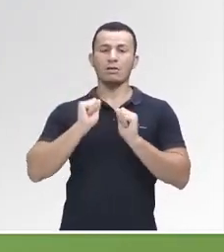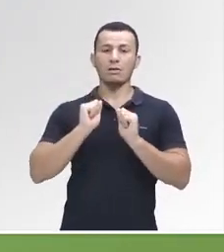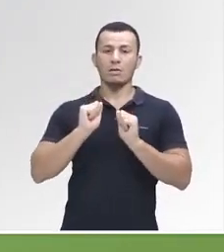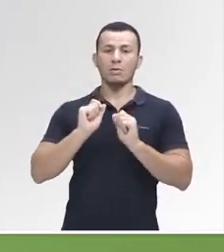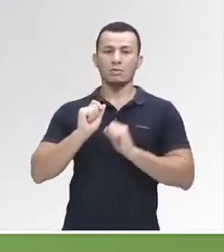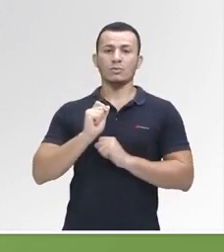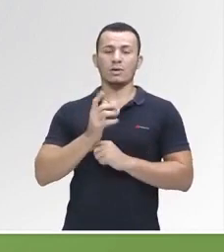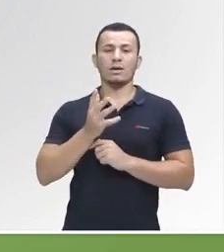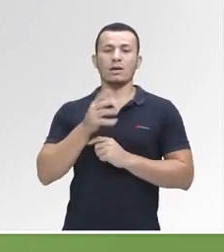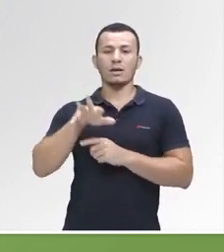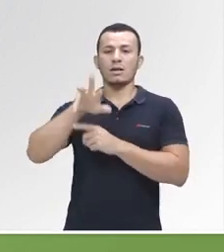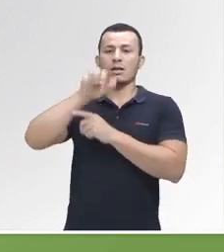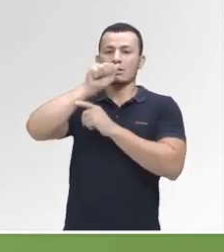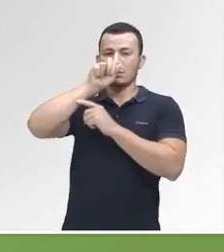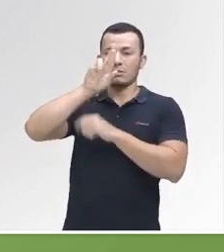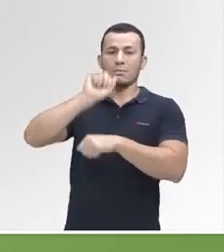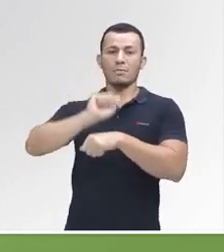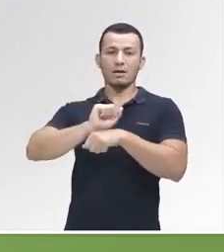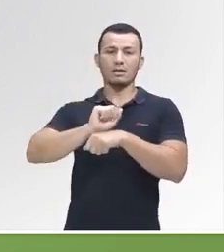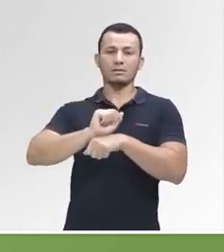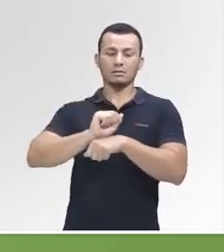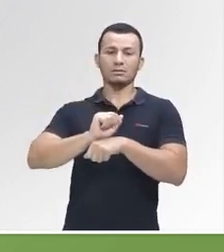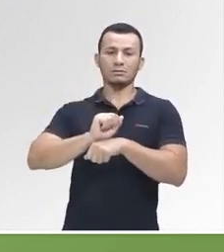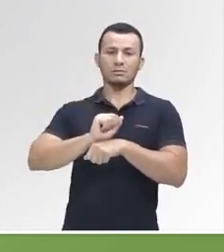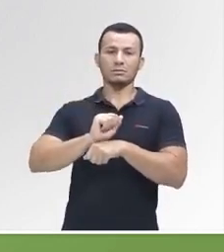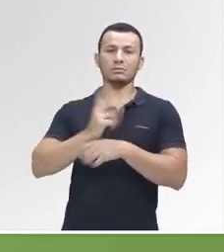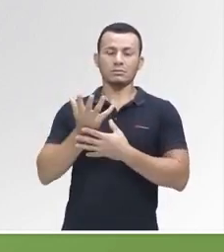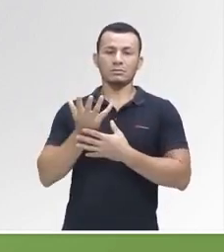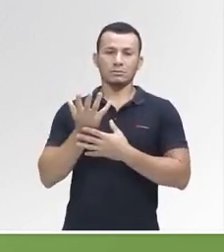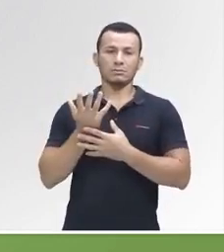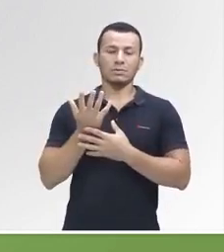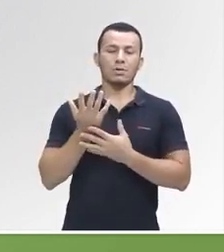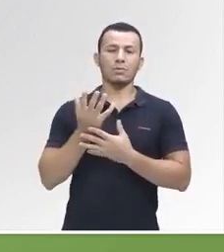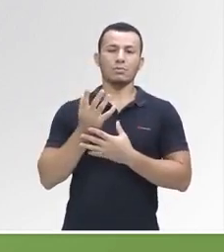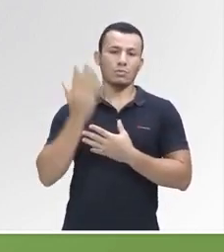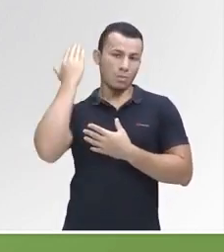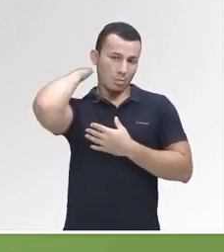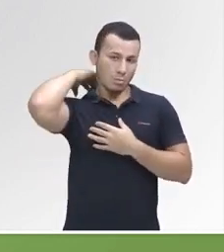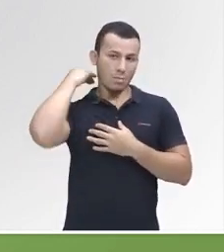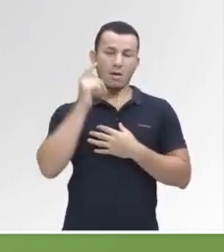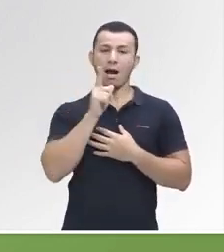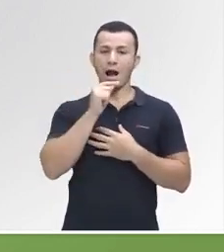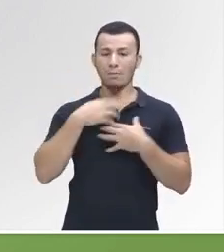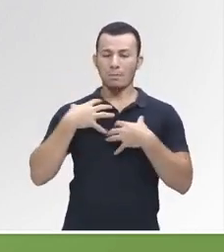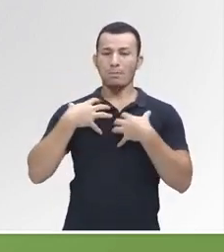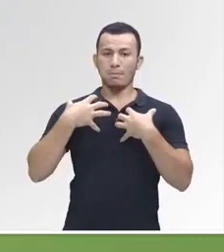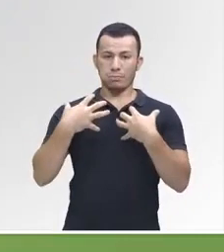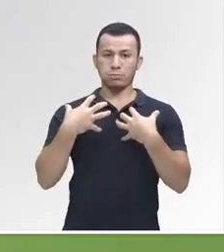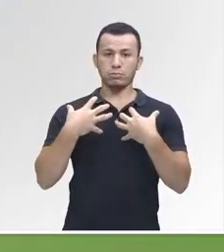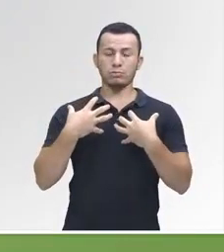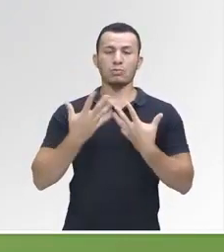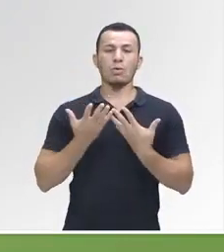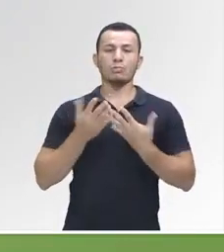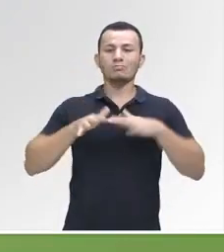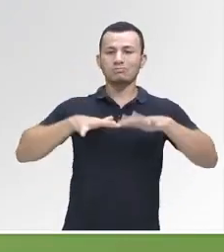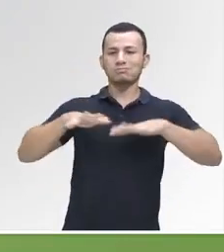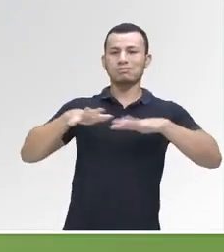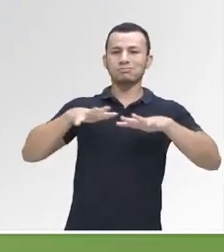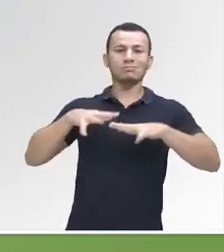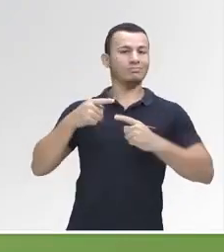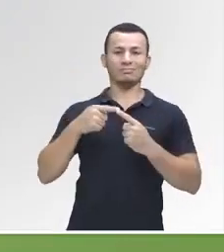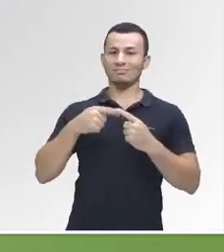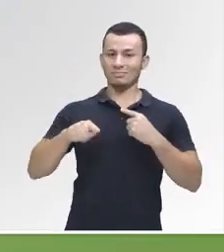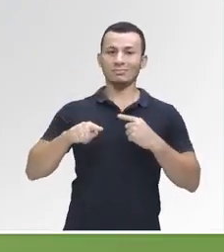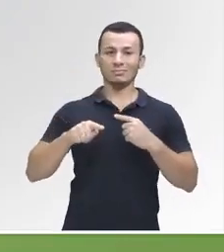parada respiratória, ou seja, o órgão fica cheio de água e não consegue funcionar bem. E por